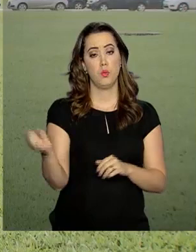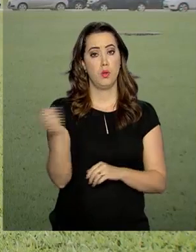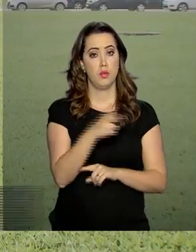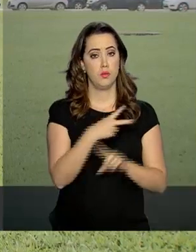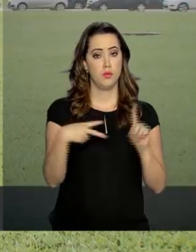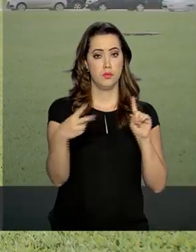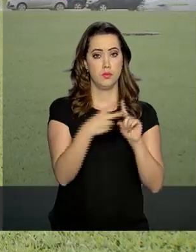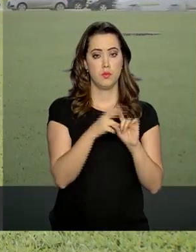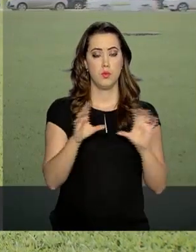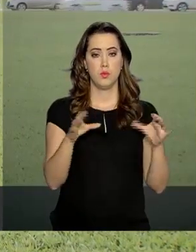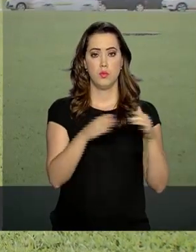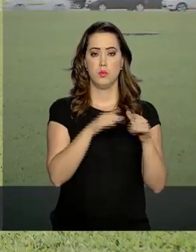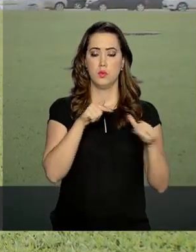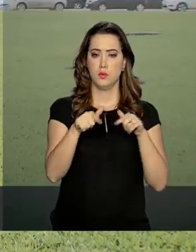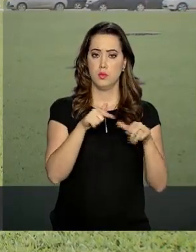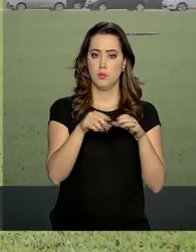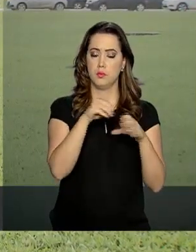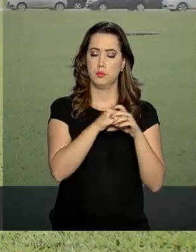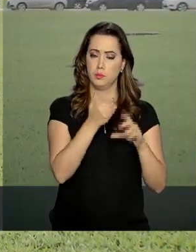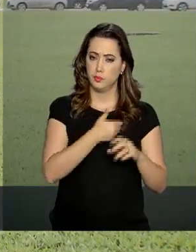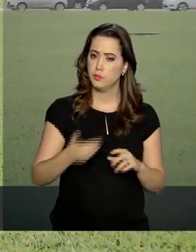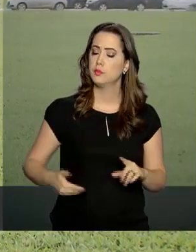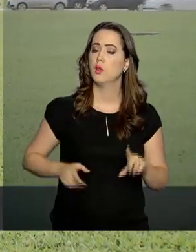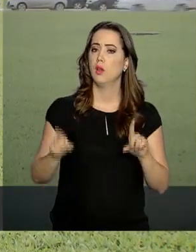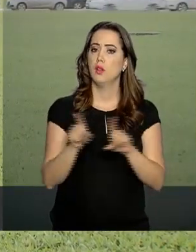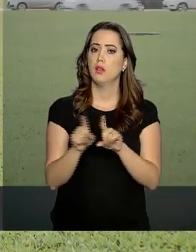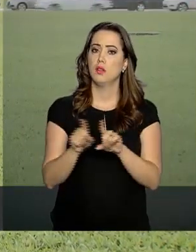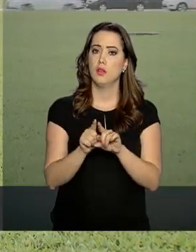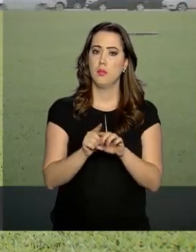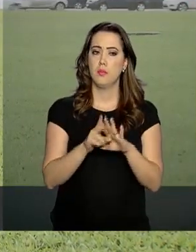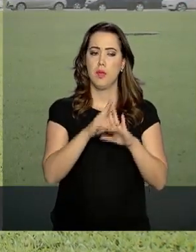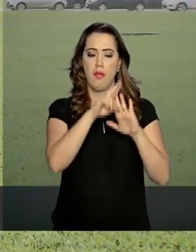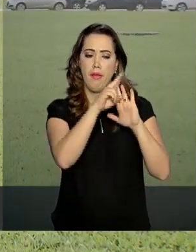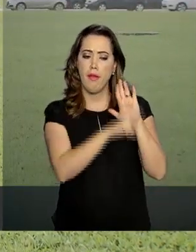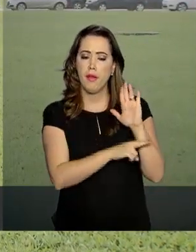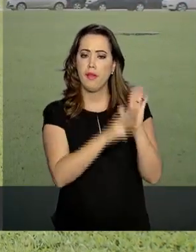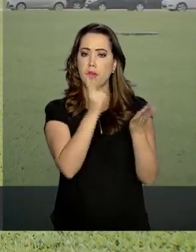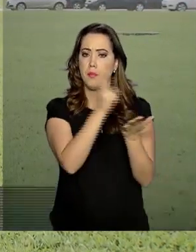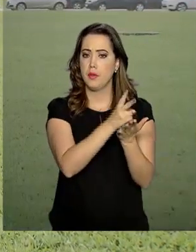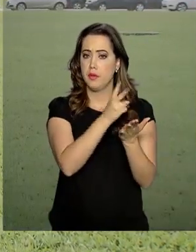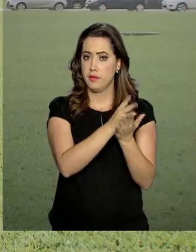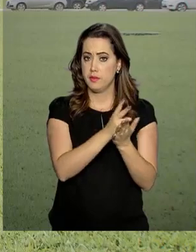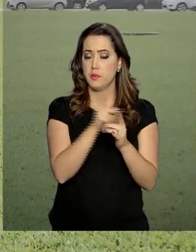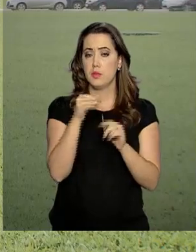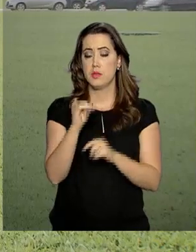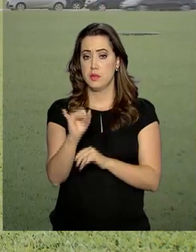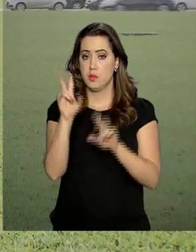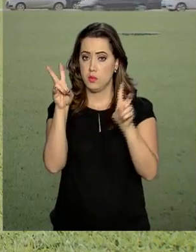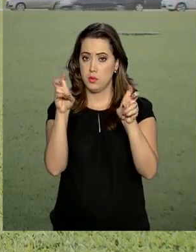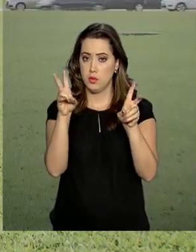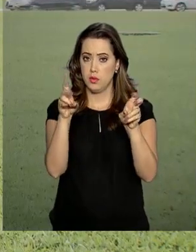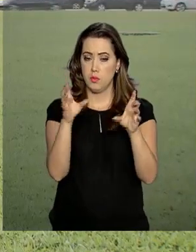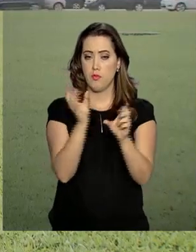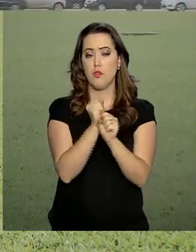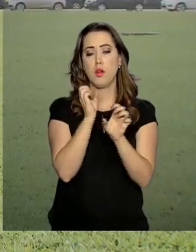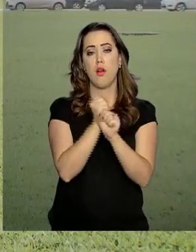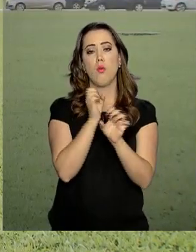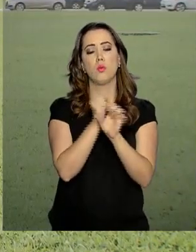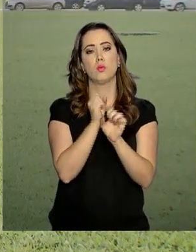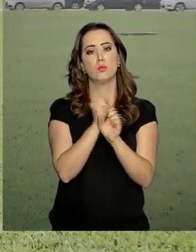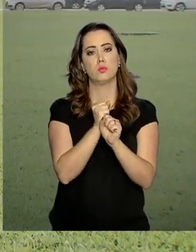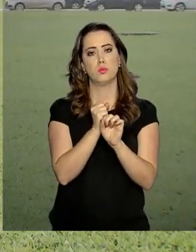Previdência, os servidores públicos também vão ser enquadrados no regime geral quando o assunto for cálculo da